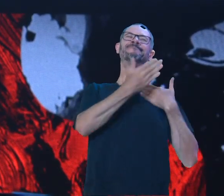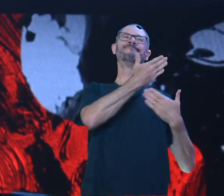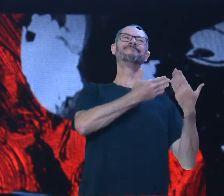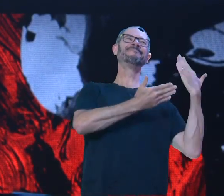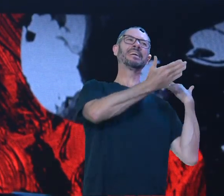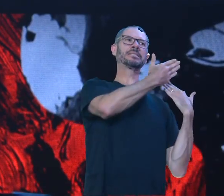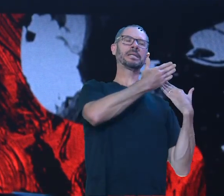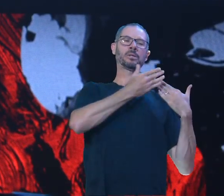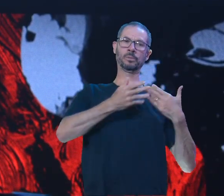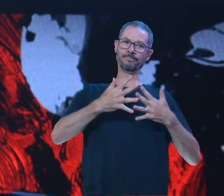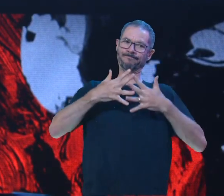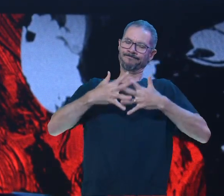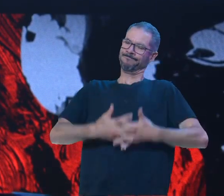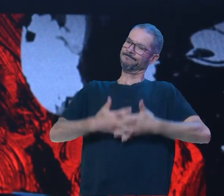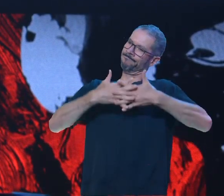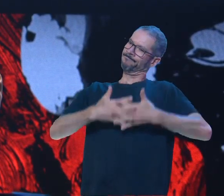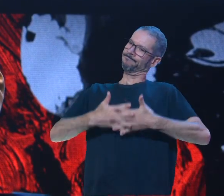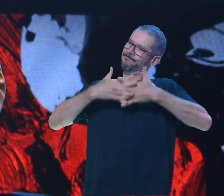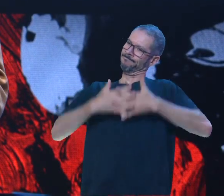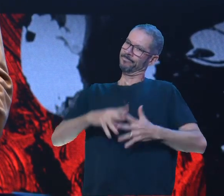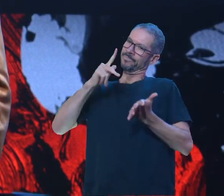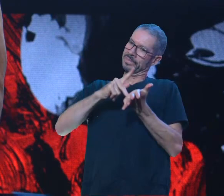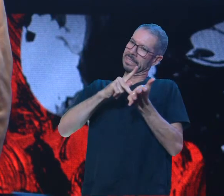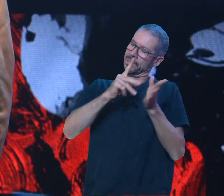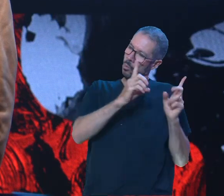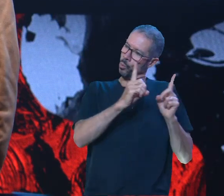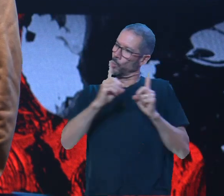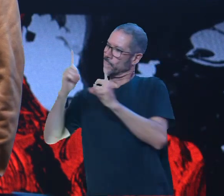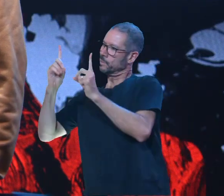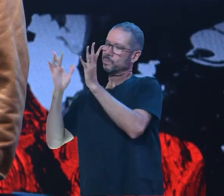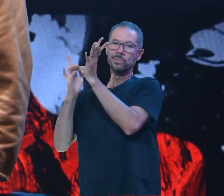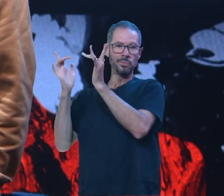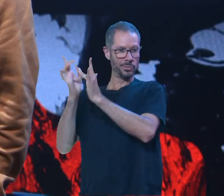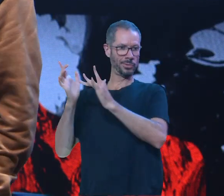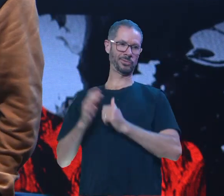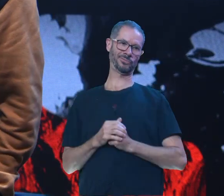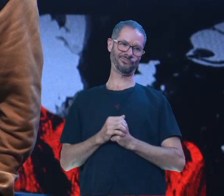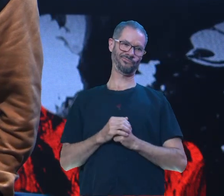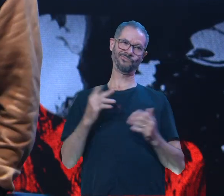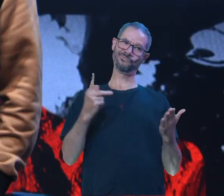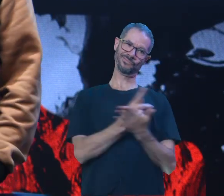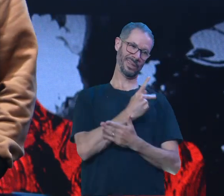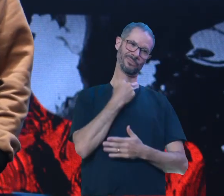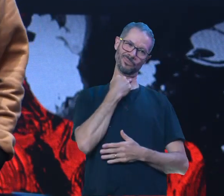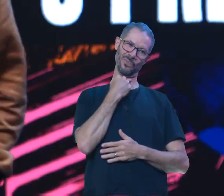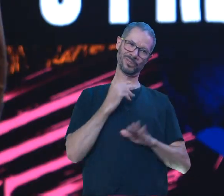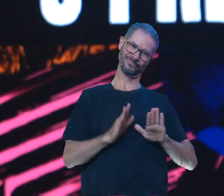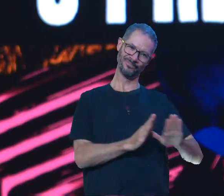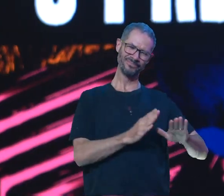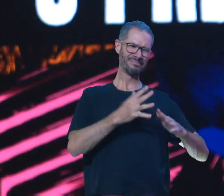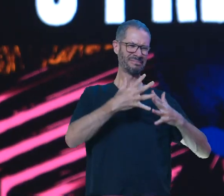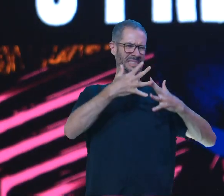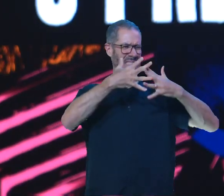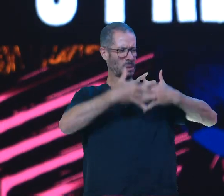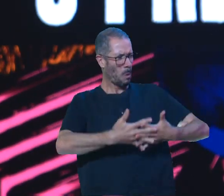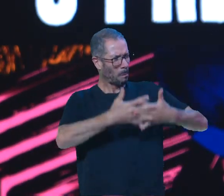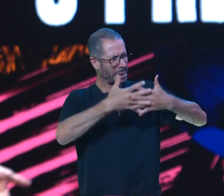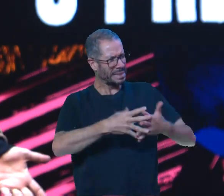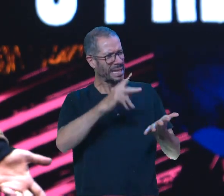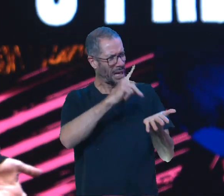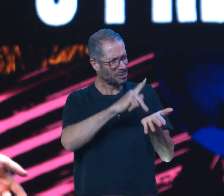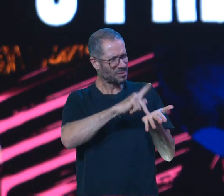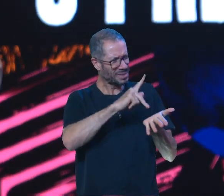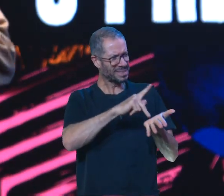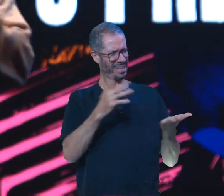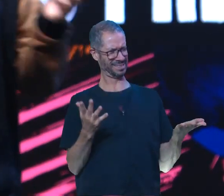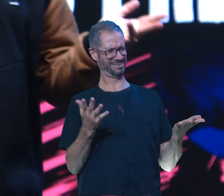ser empecilhos para um verdadeiro discípulo de Jesus. Mas o negócio é meio complicado, não é verdade? Afinal